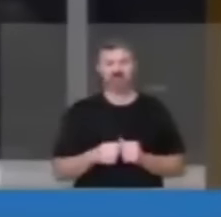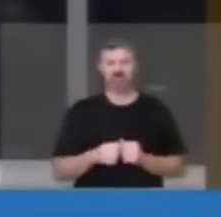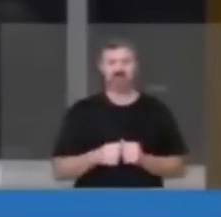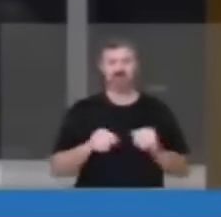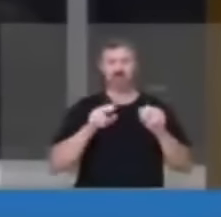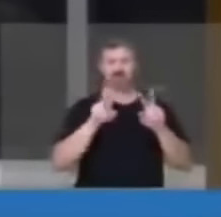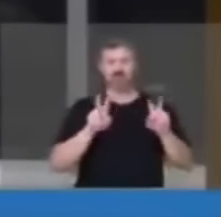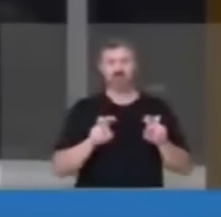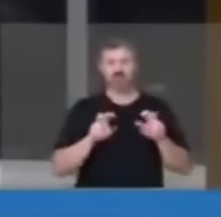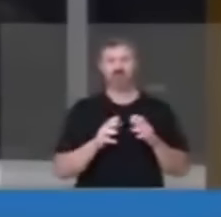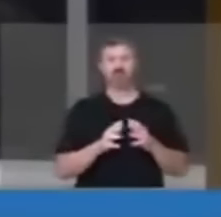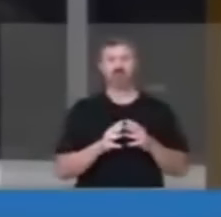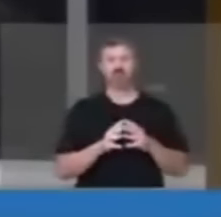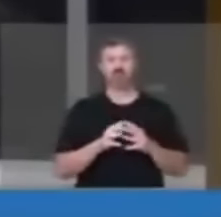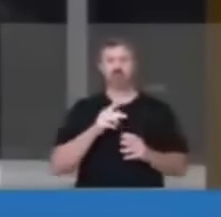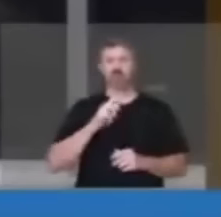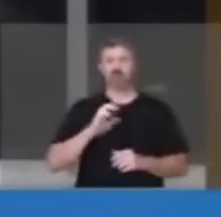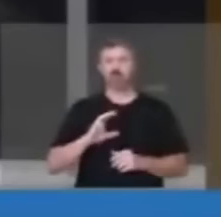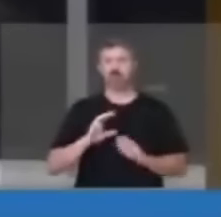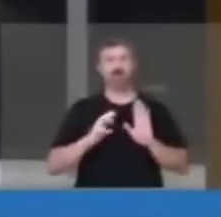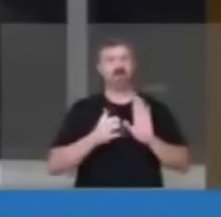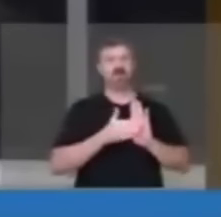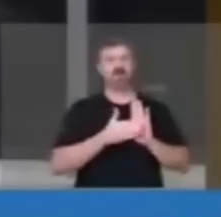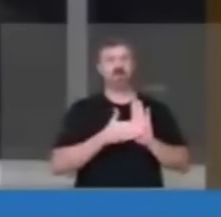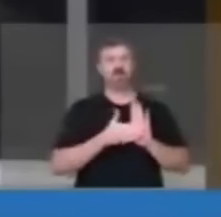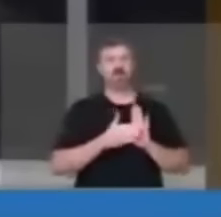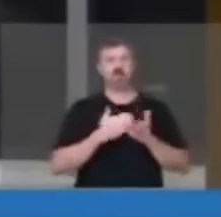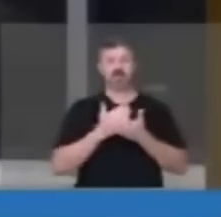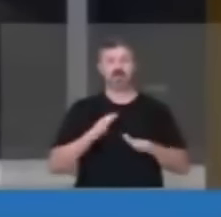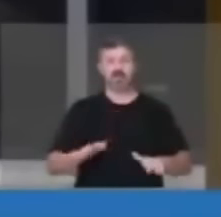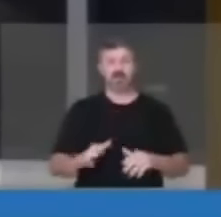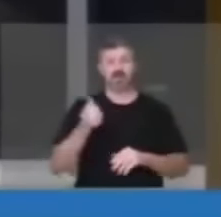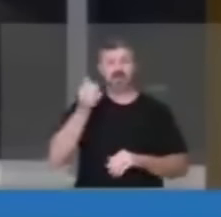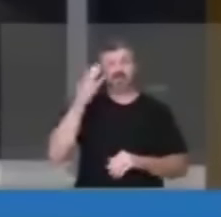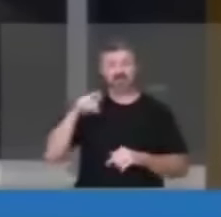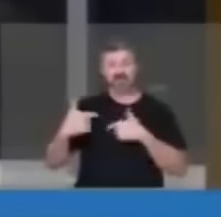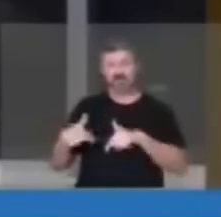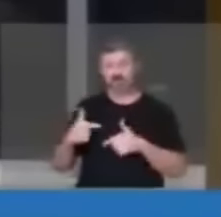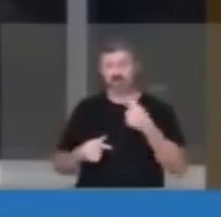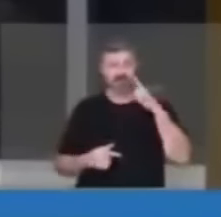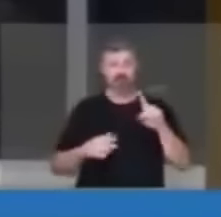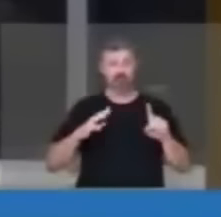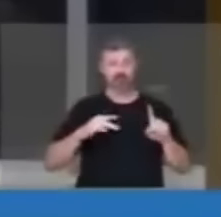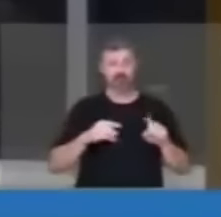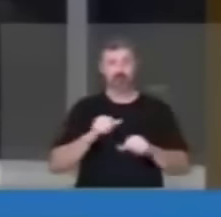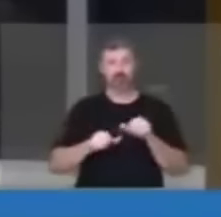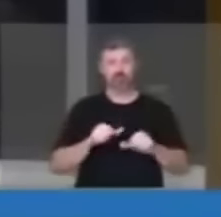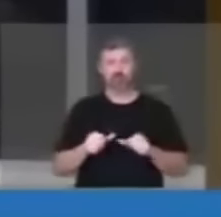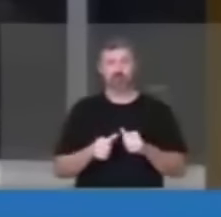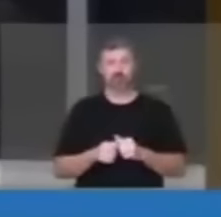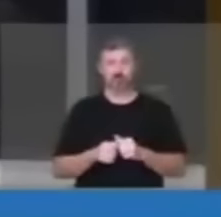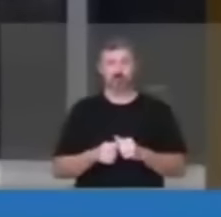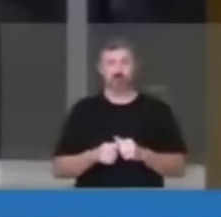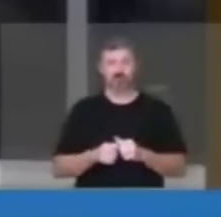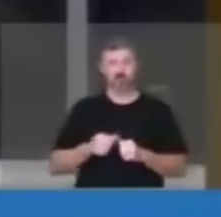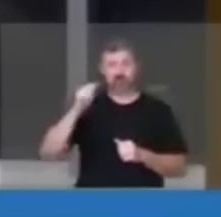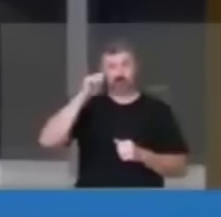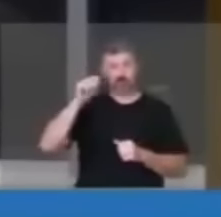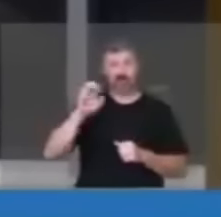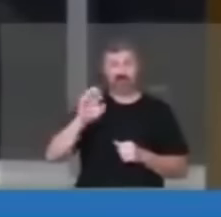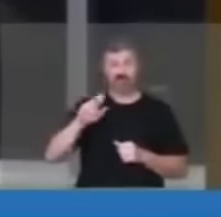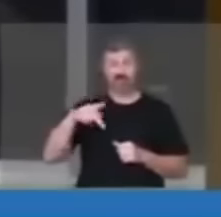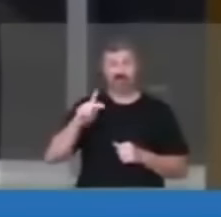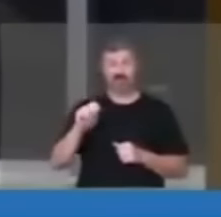em relação à PEC que propõe o fim da escala 6x1 de jornada de trabalho. PEC de autoria da Erika